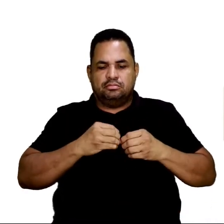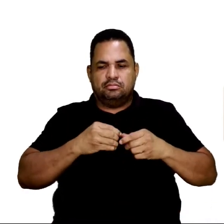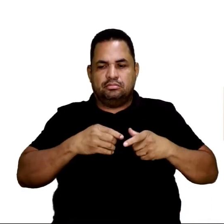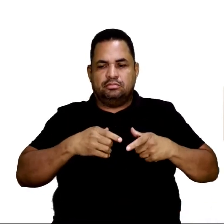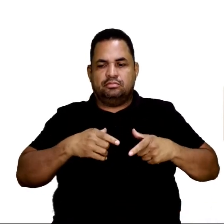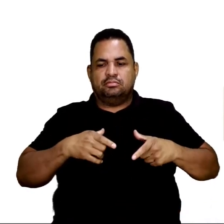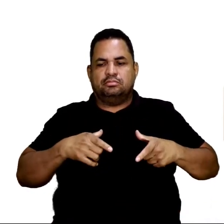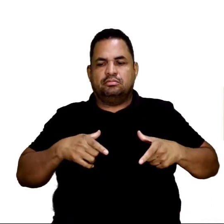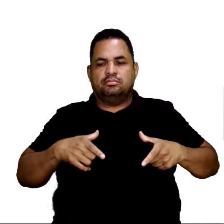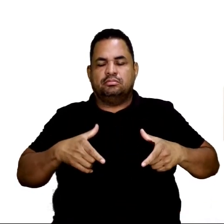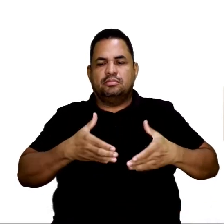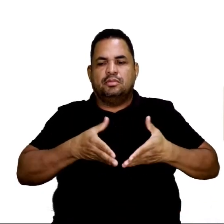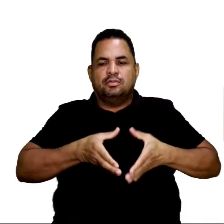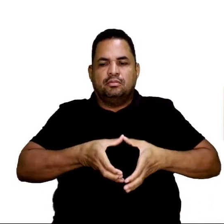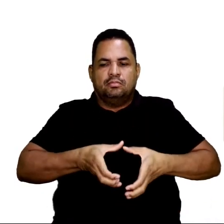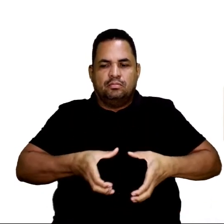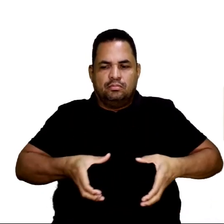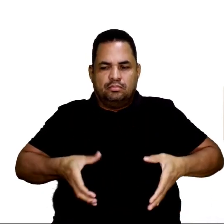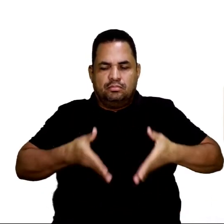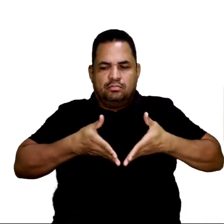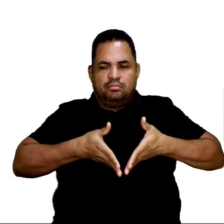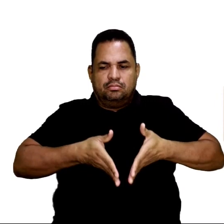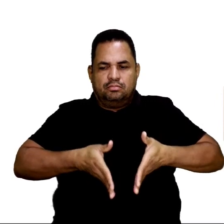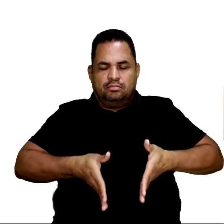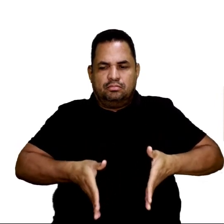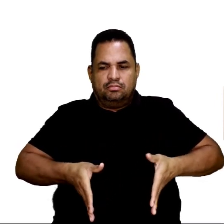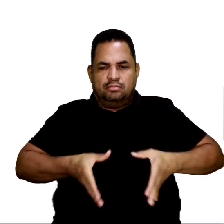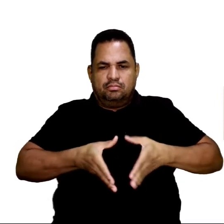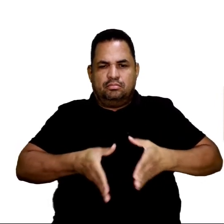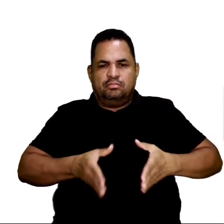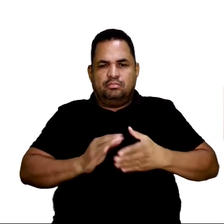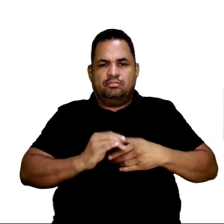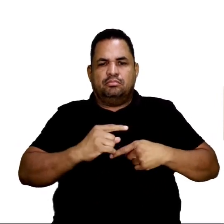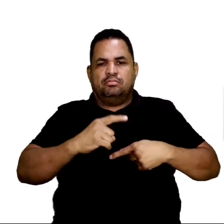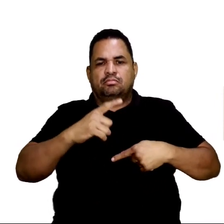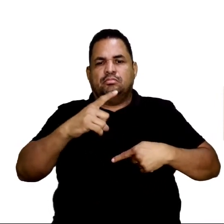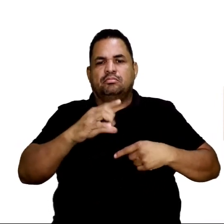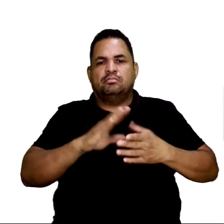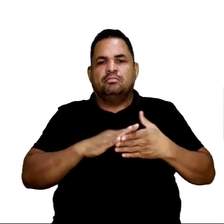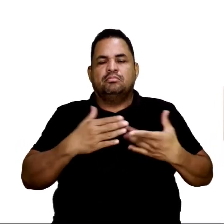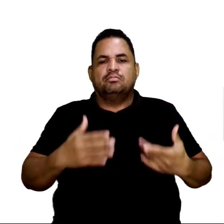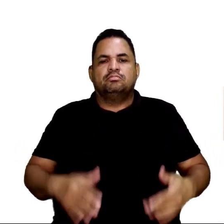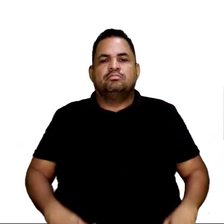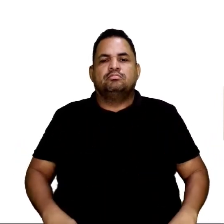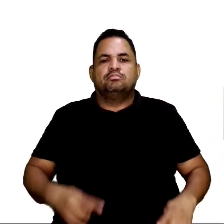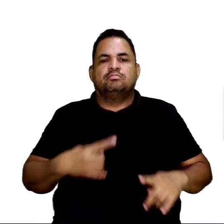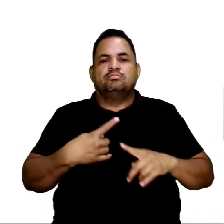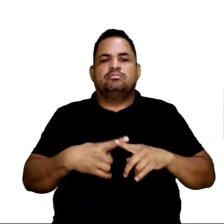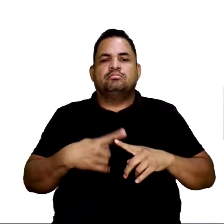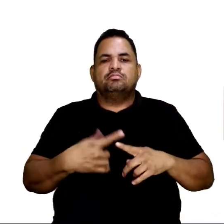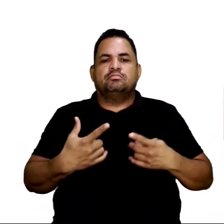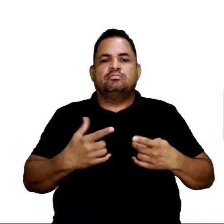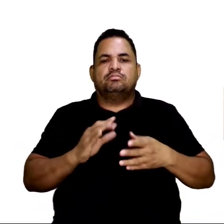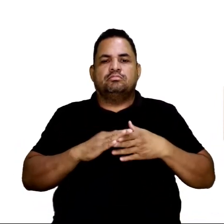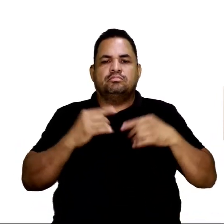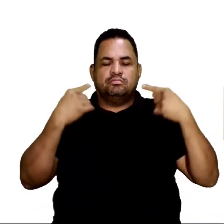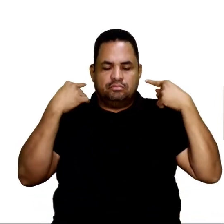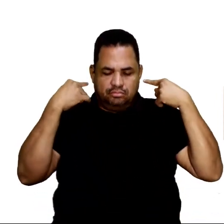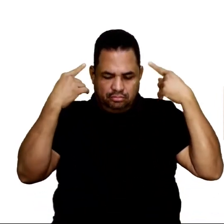bebê consiga passar. E por isso a cabecinha dele é maior do que os ombrinhos, porque vai sair a